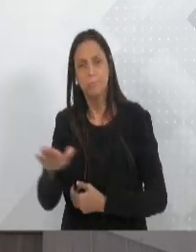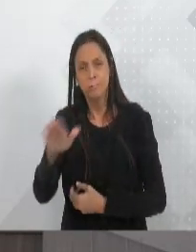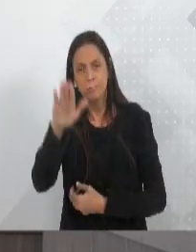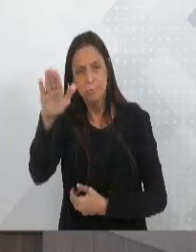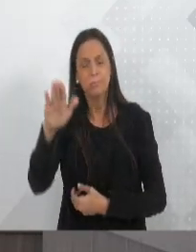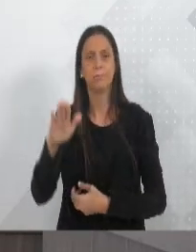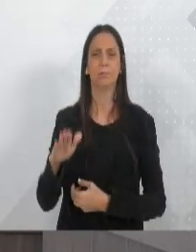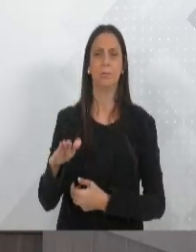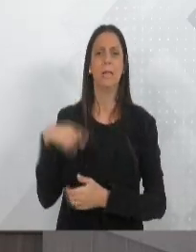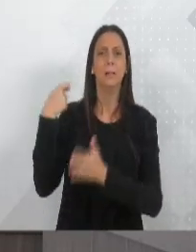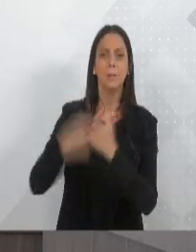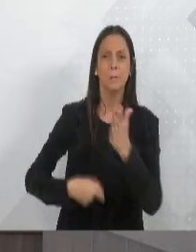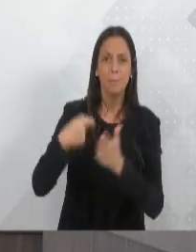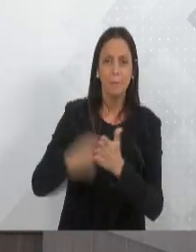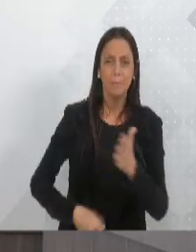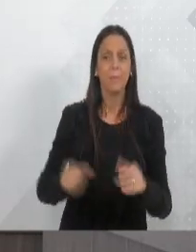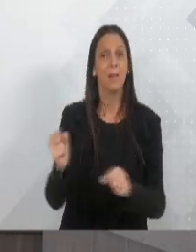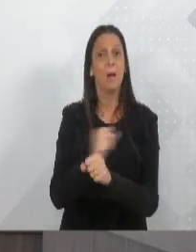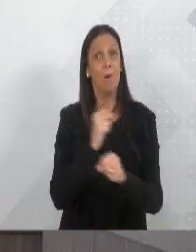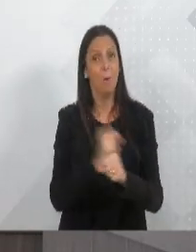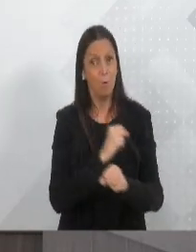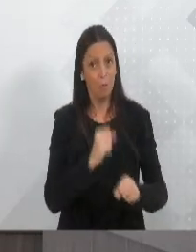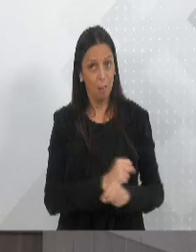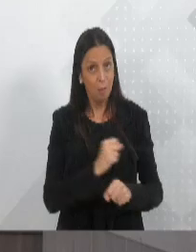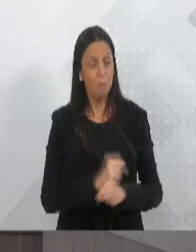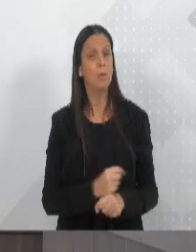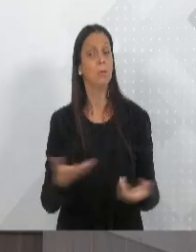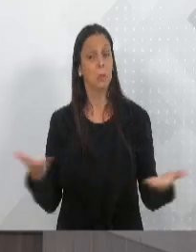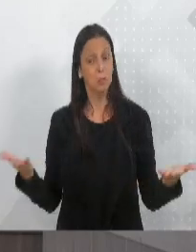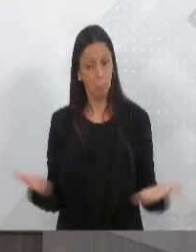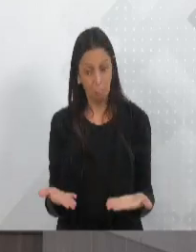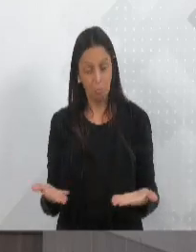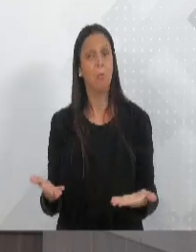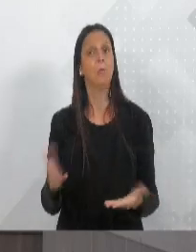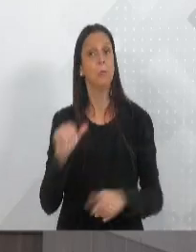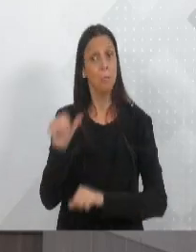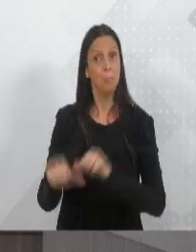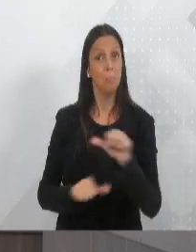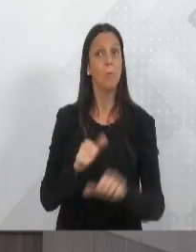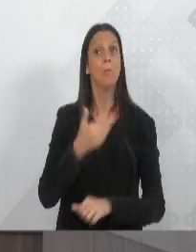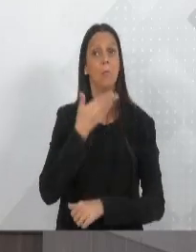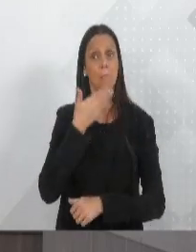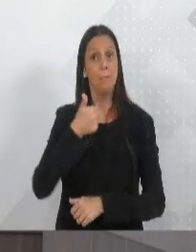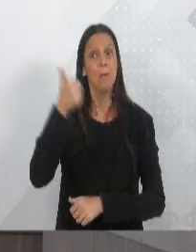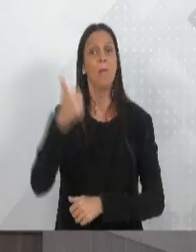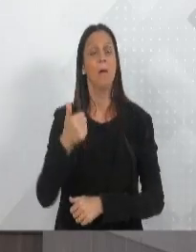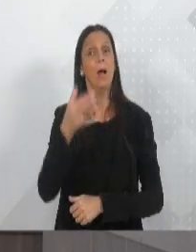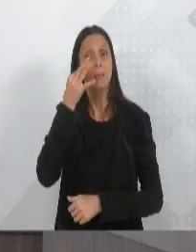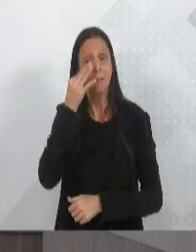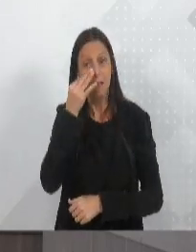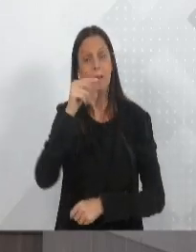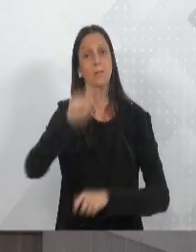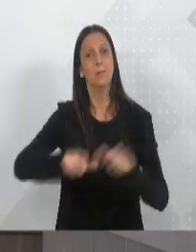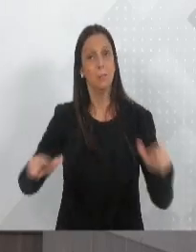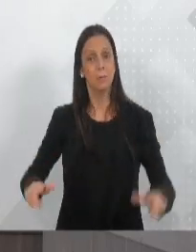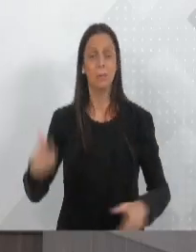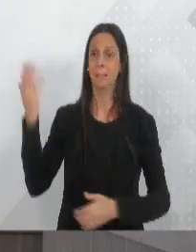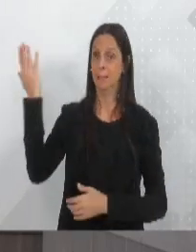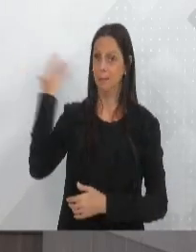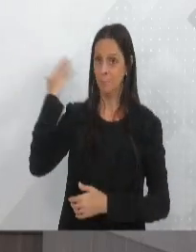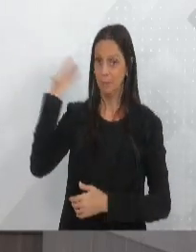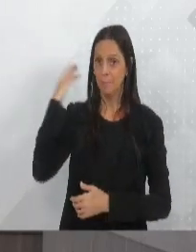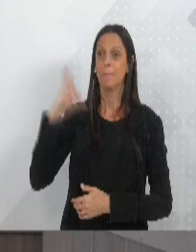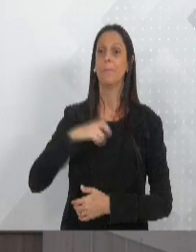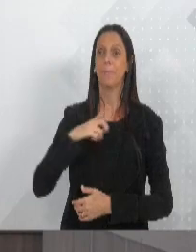eh reivindicando obras que hoje saíram da realidade vou citar uma é a R Professor Jacob Ines quando fui para lá em 2010 fui como Como